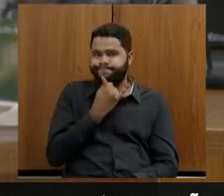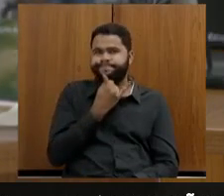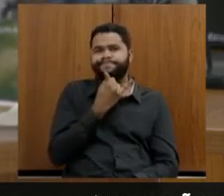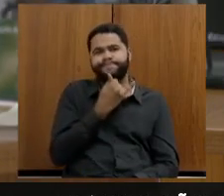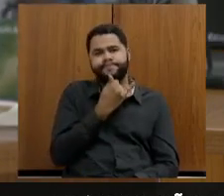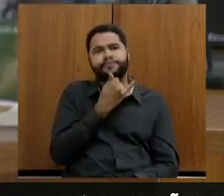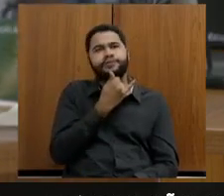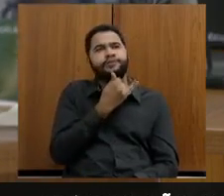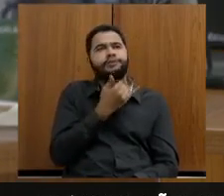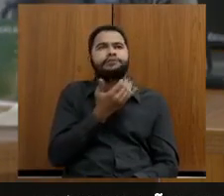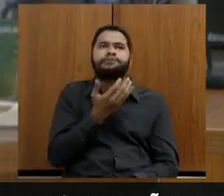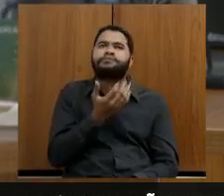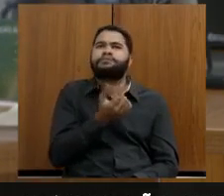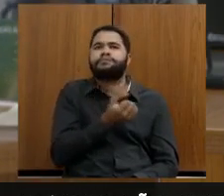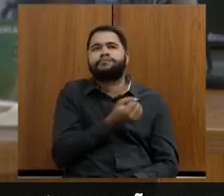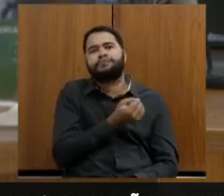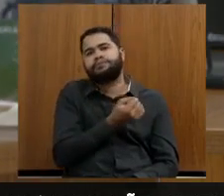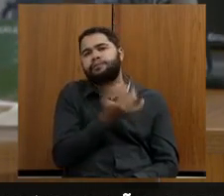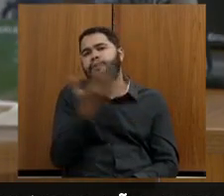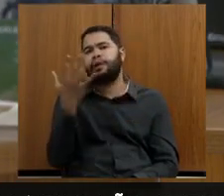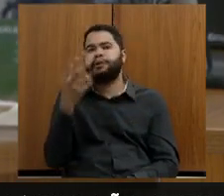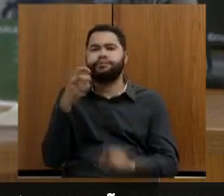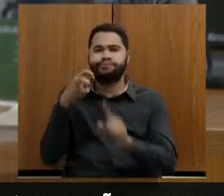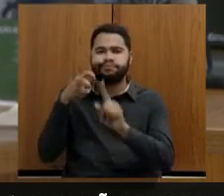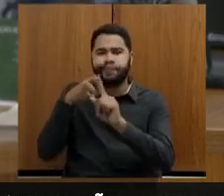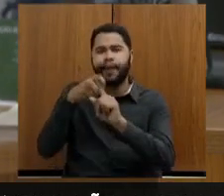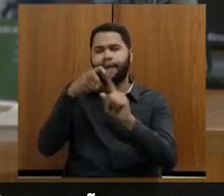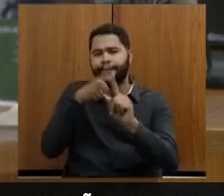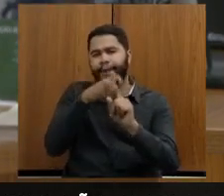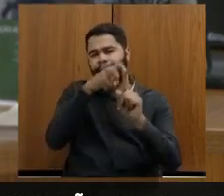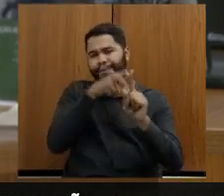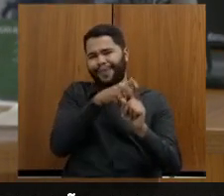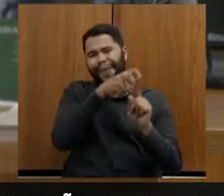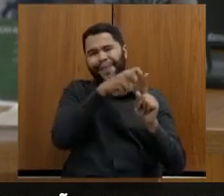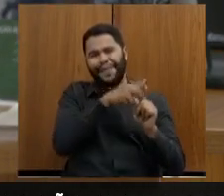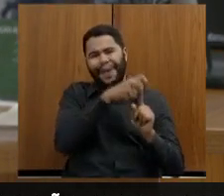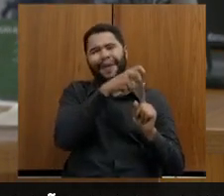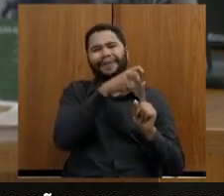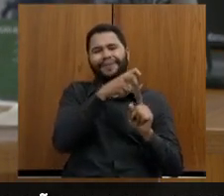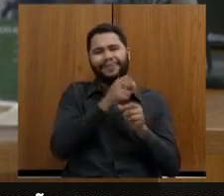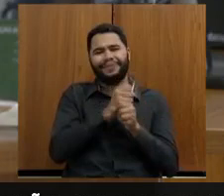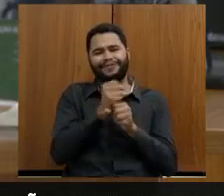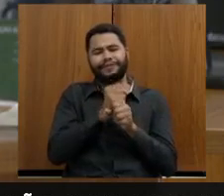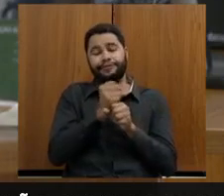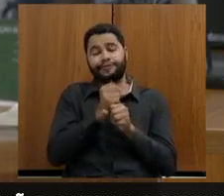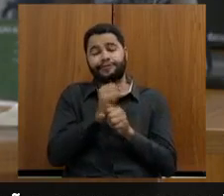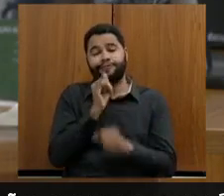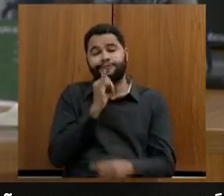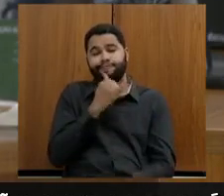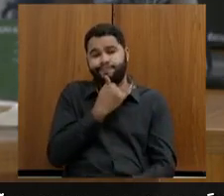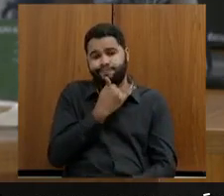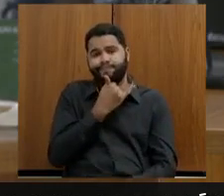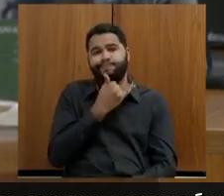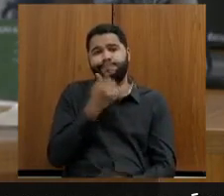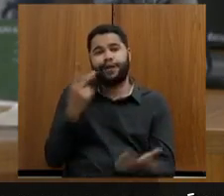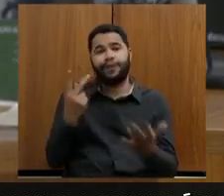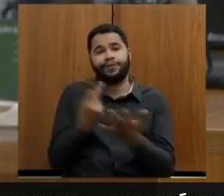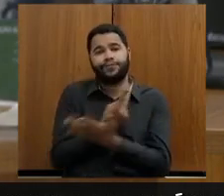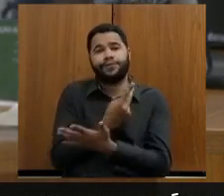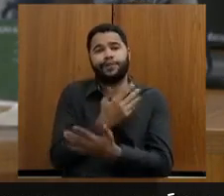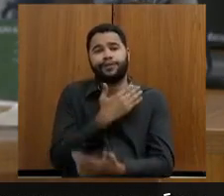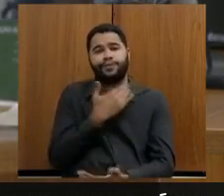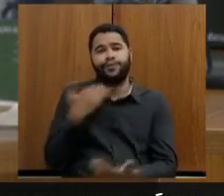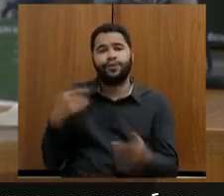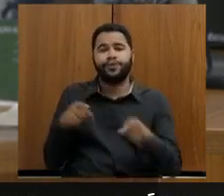tem dezenas de acidentes e no ano infelizmente causando vítimas